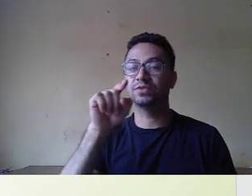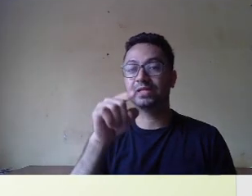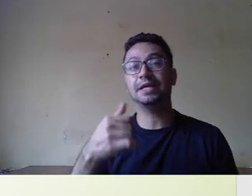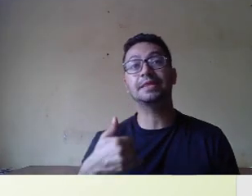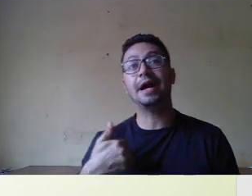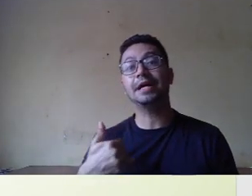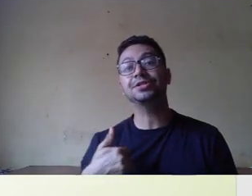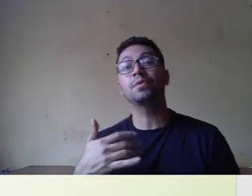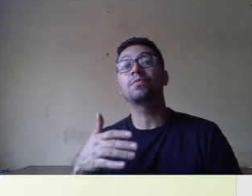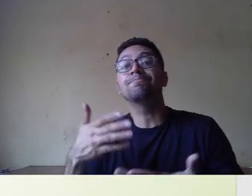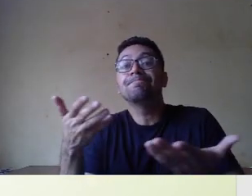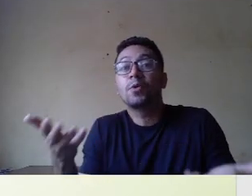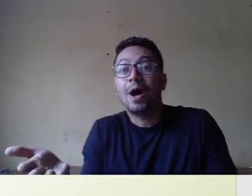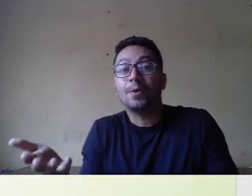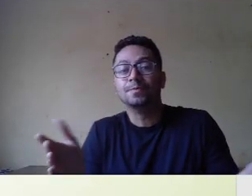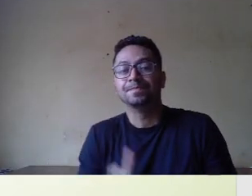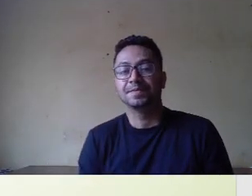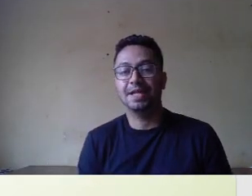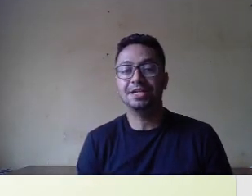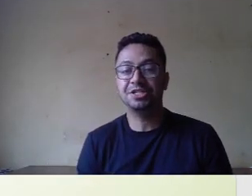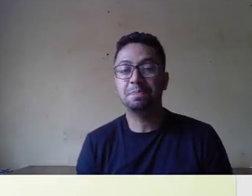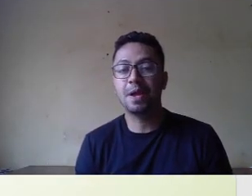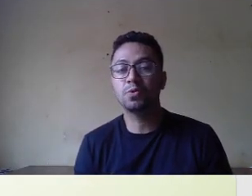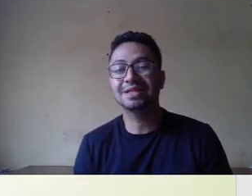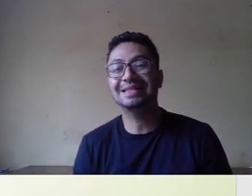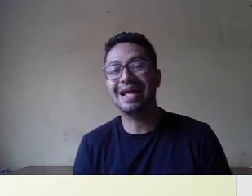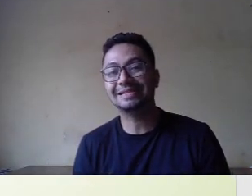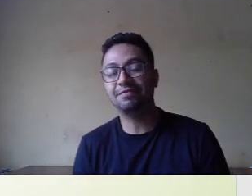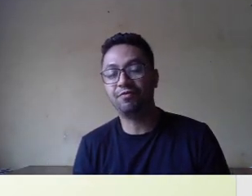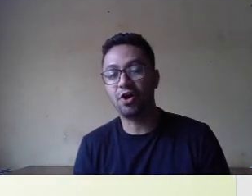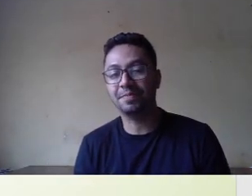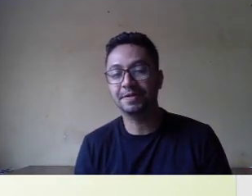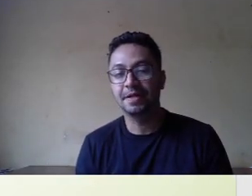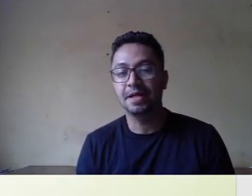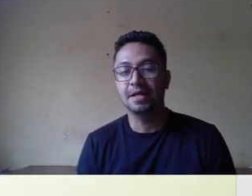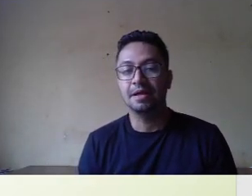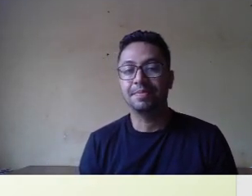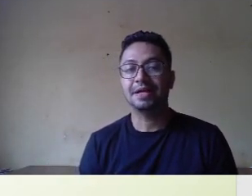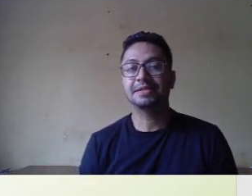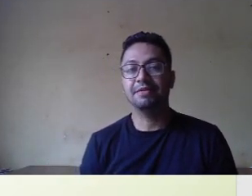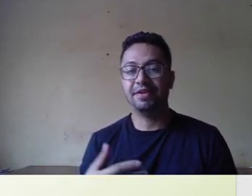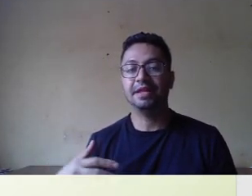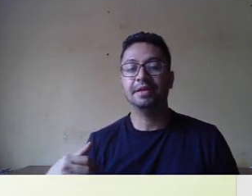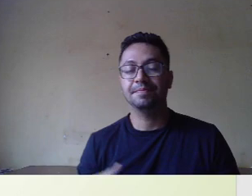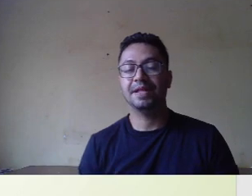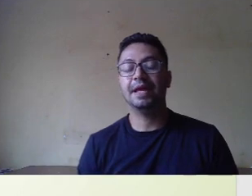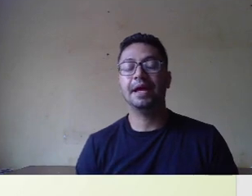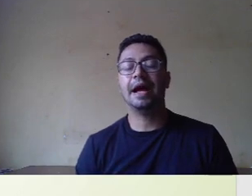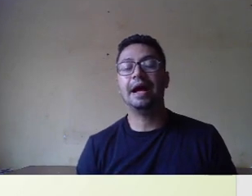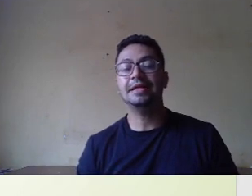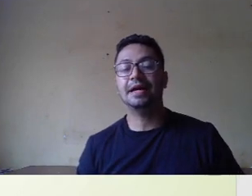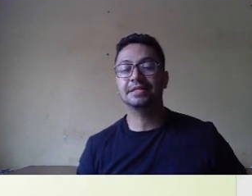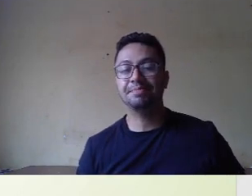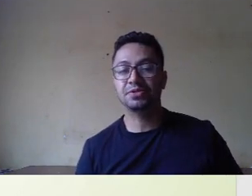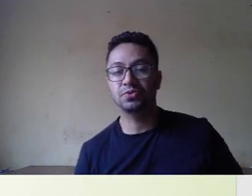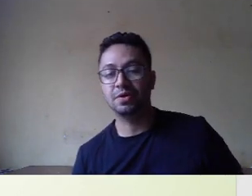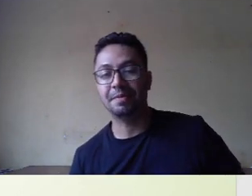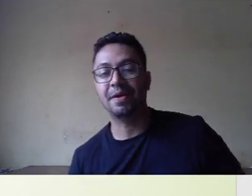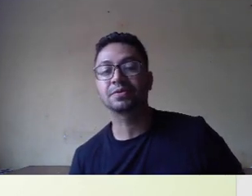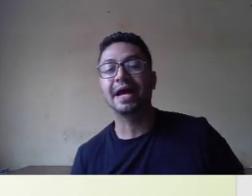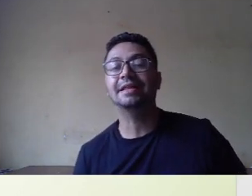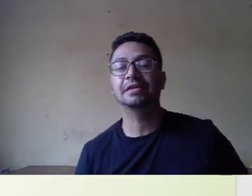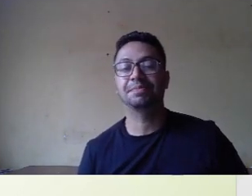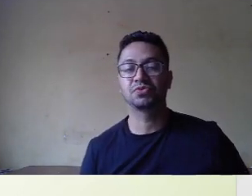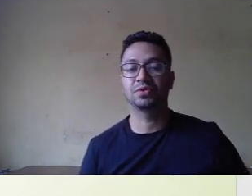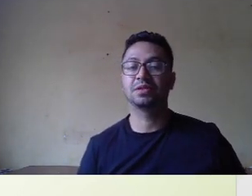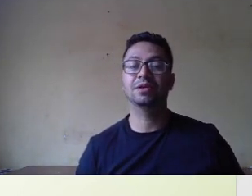aqui, ó, você idade qual? Né? A gente pergunta dessa forma para se referir, né, à idade da pessoa, para